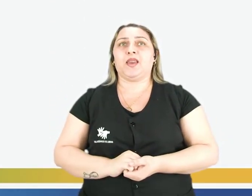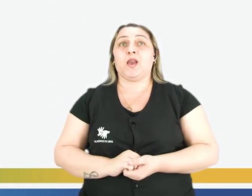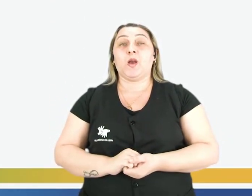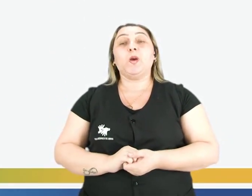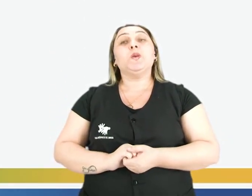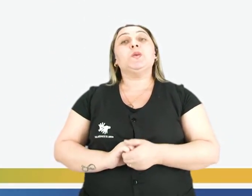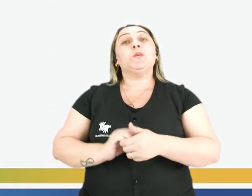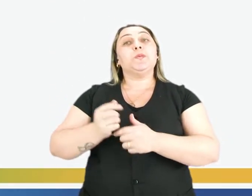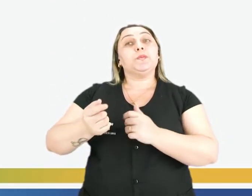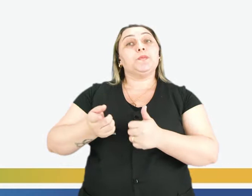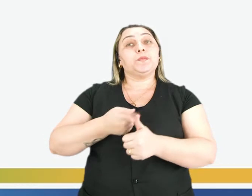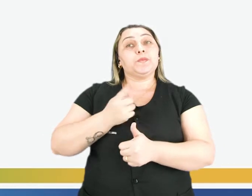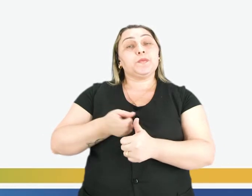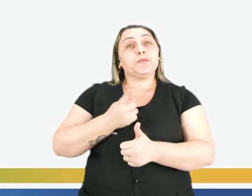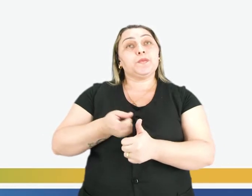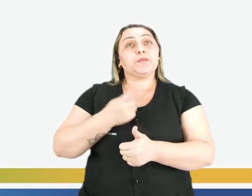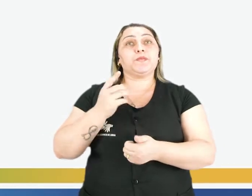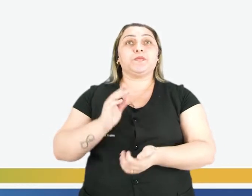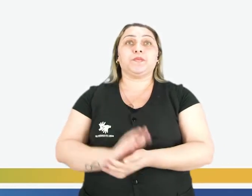Questão número 1.